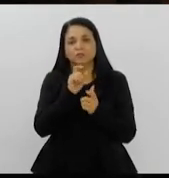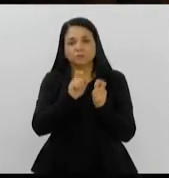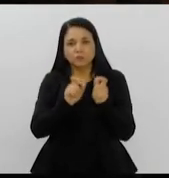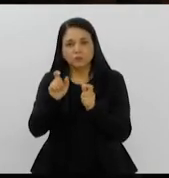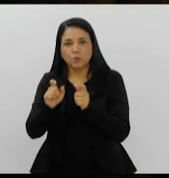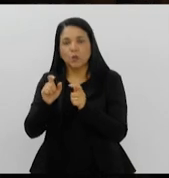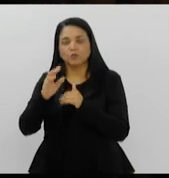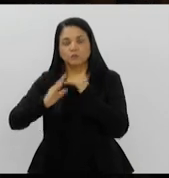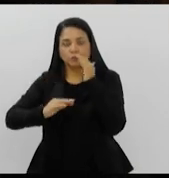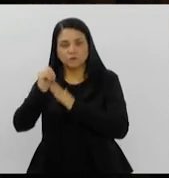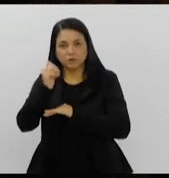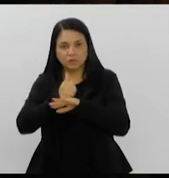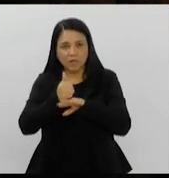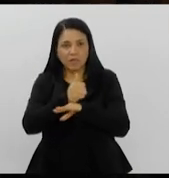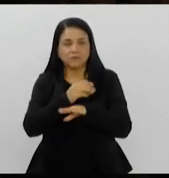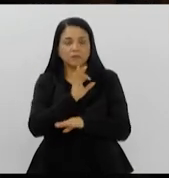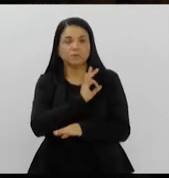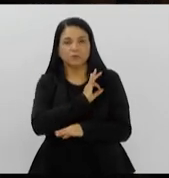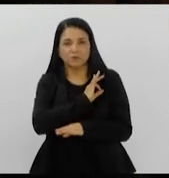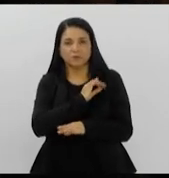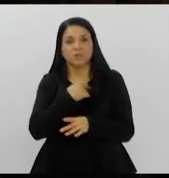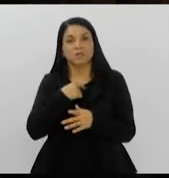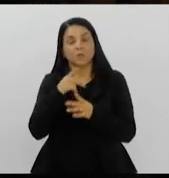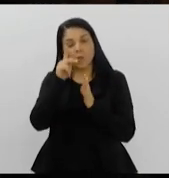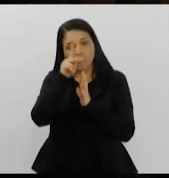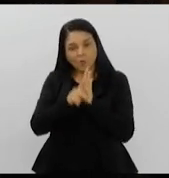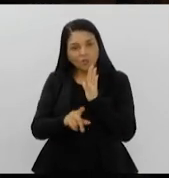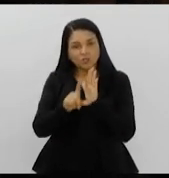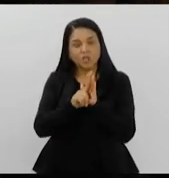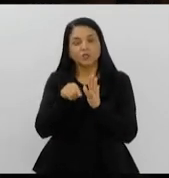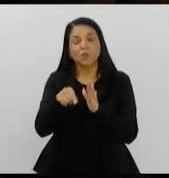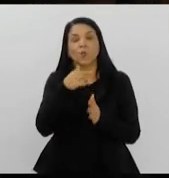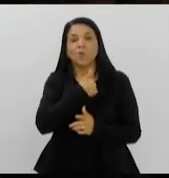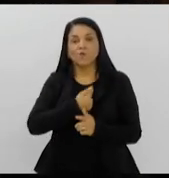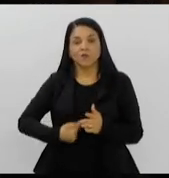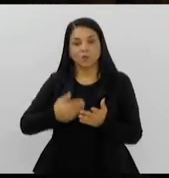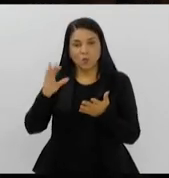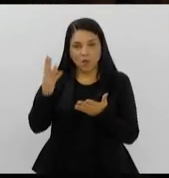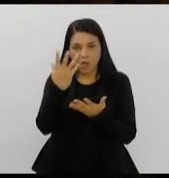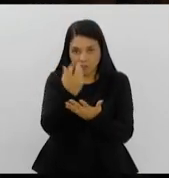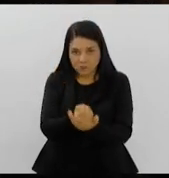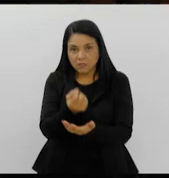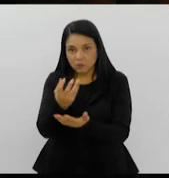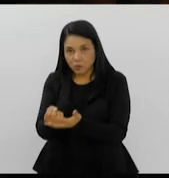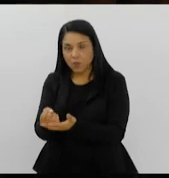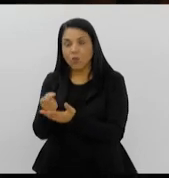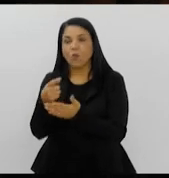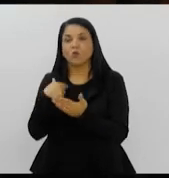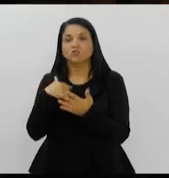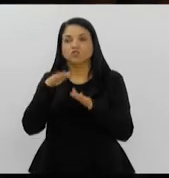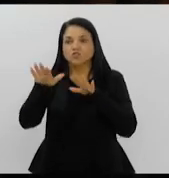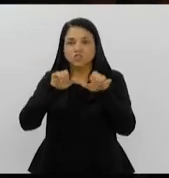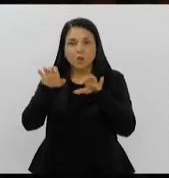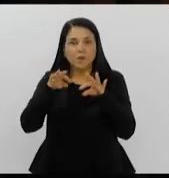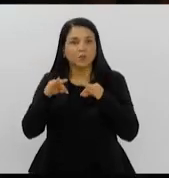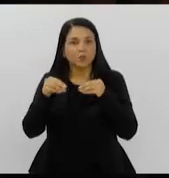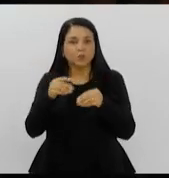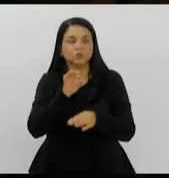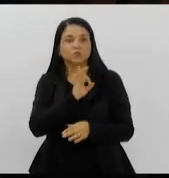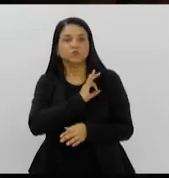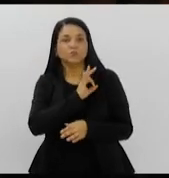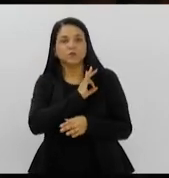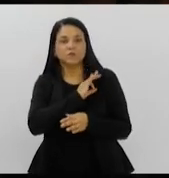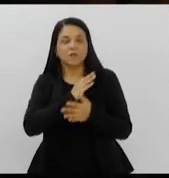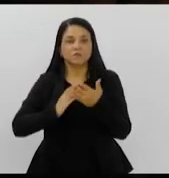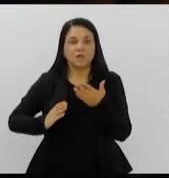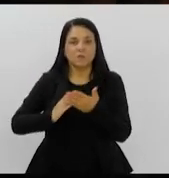Fizemos aqui o projeto, o governador acatou essa decisão de convocar todos os policiais que